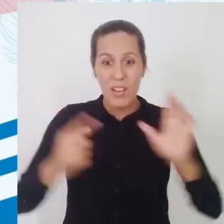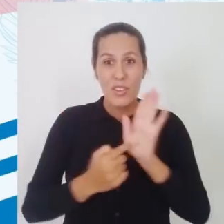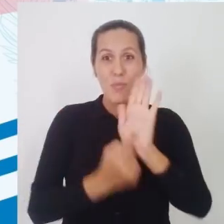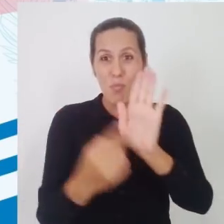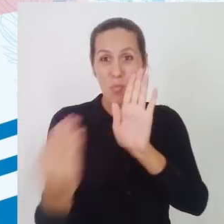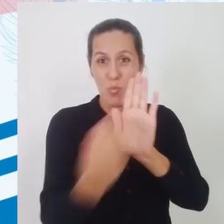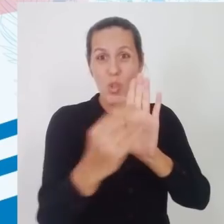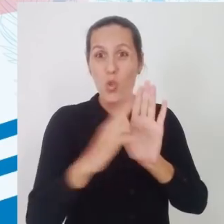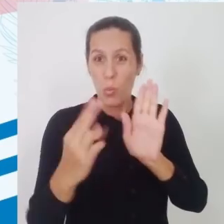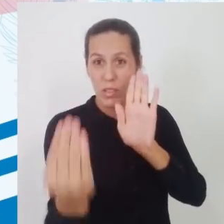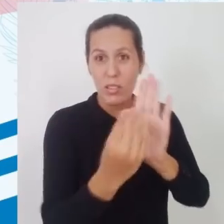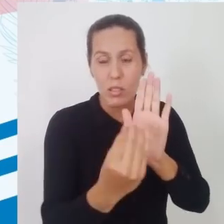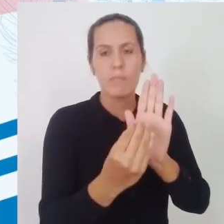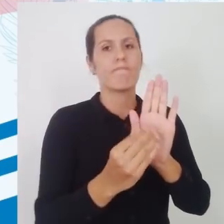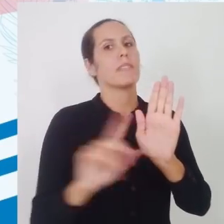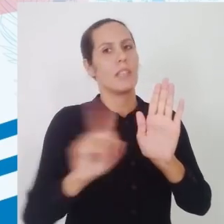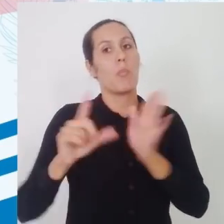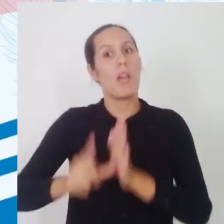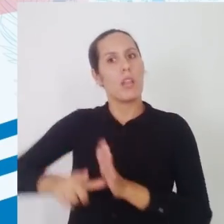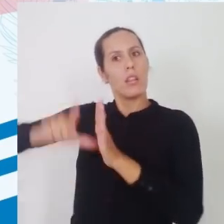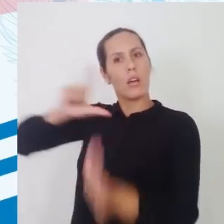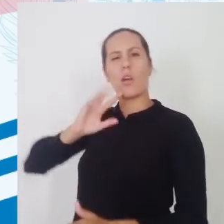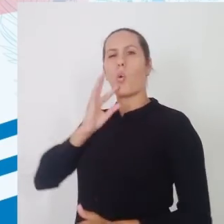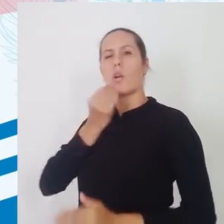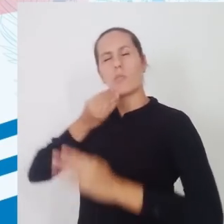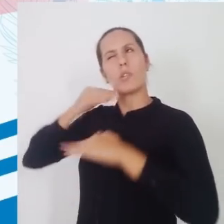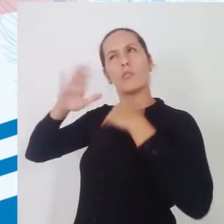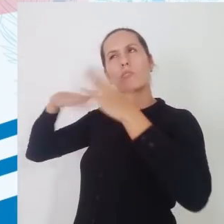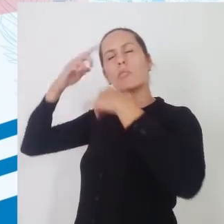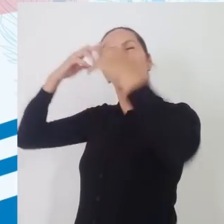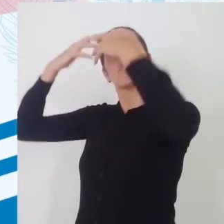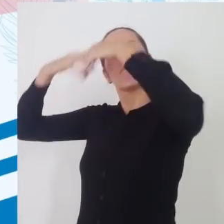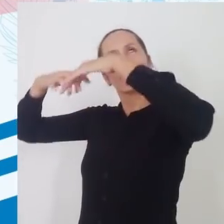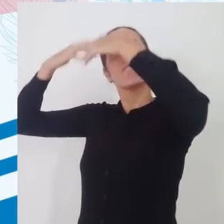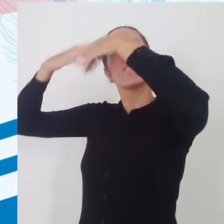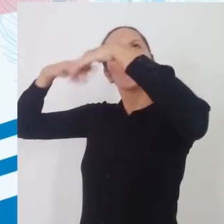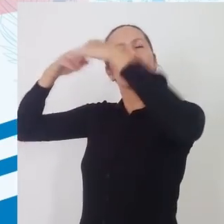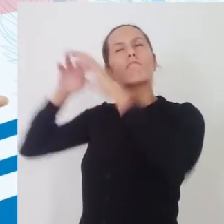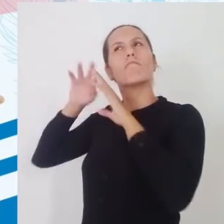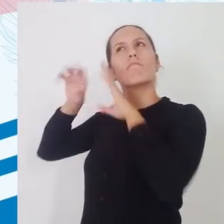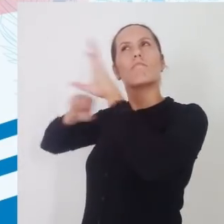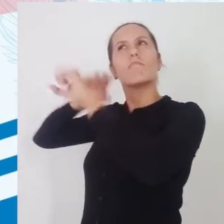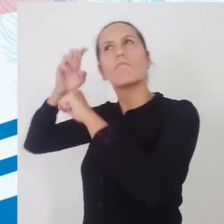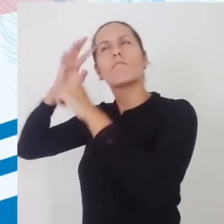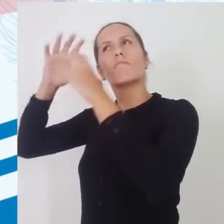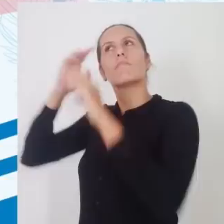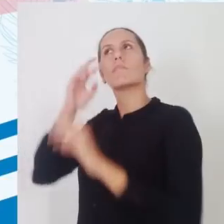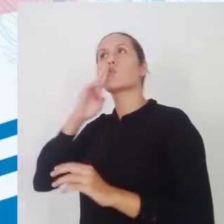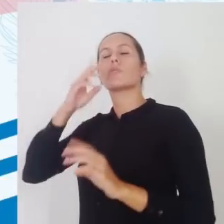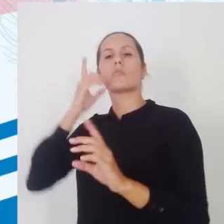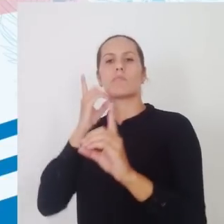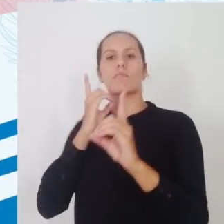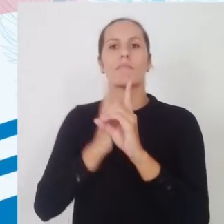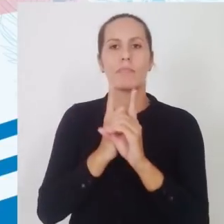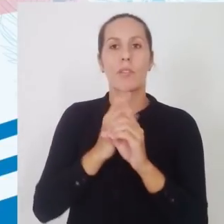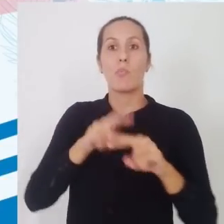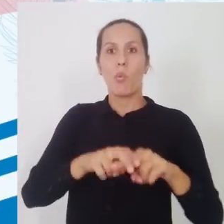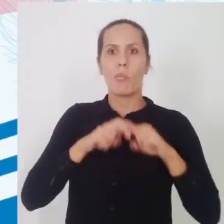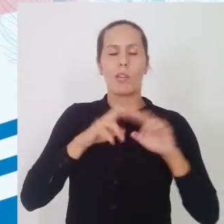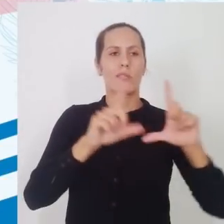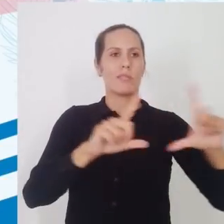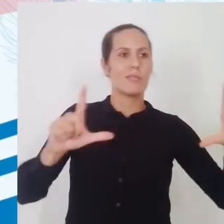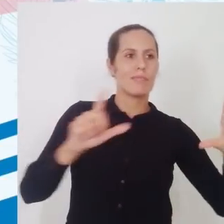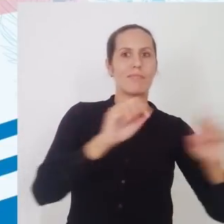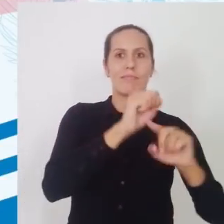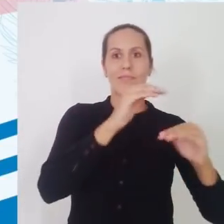a imagem faz parte, eu defendo isso. A gente vai partir para um texto um pouquinho mais longo e a gente vai tentar responder as perguntas. Se liga aí agora